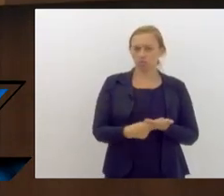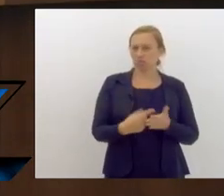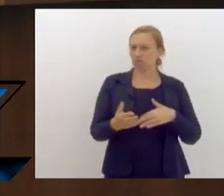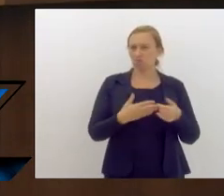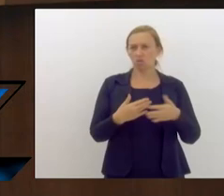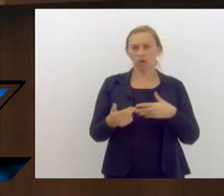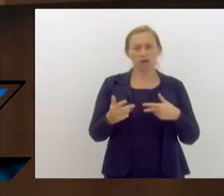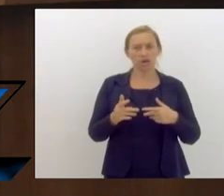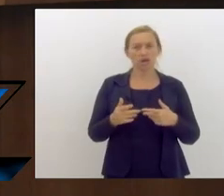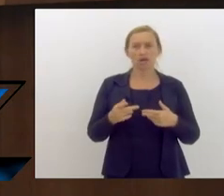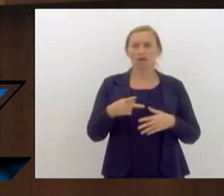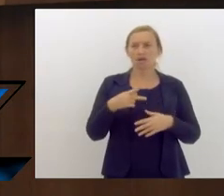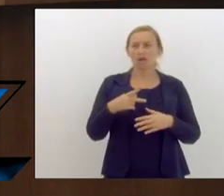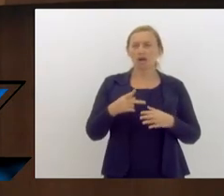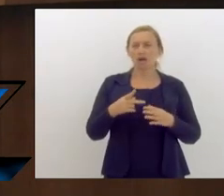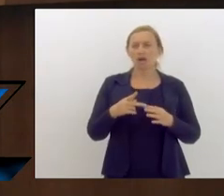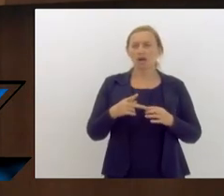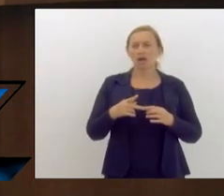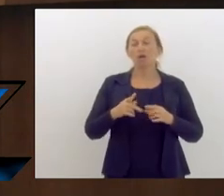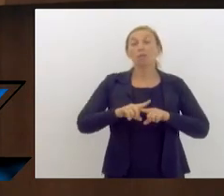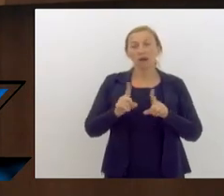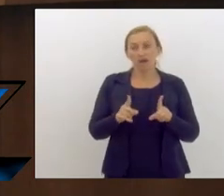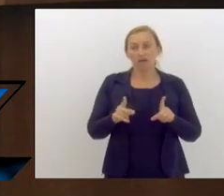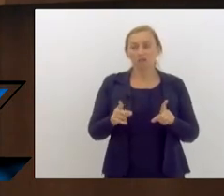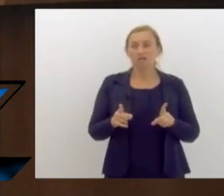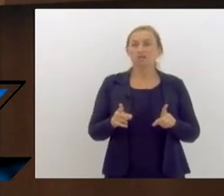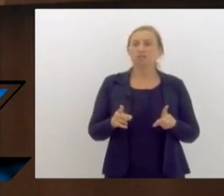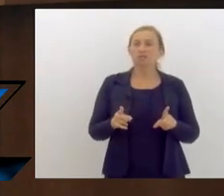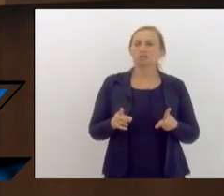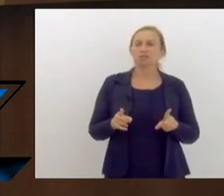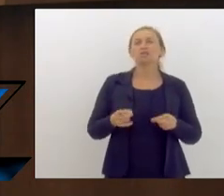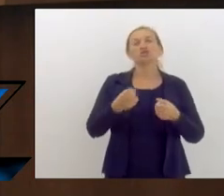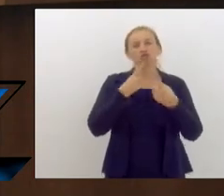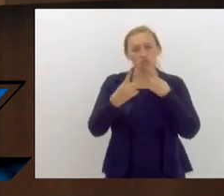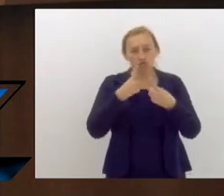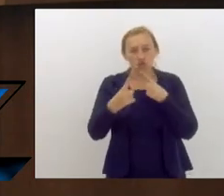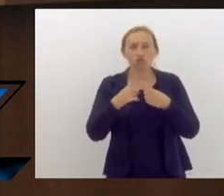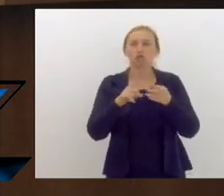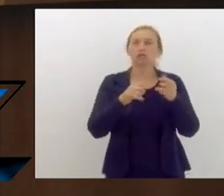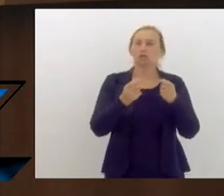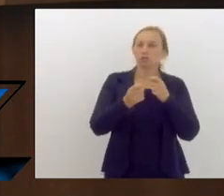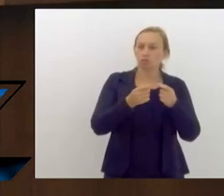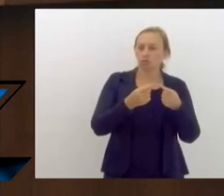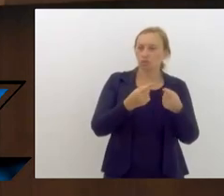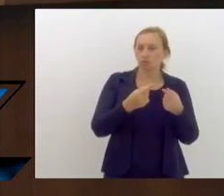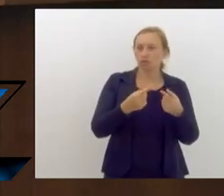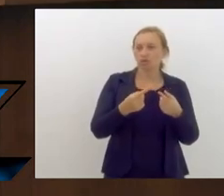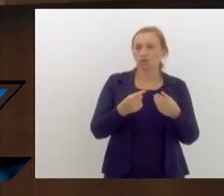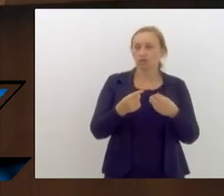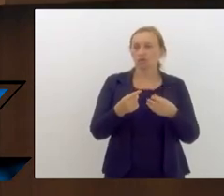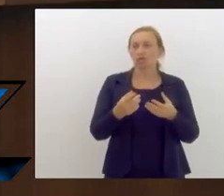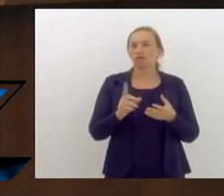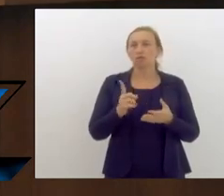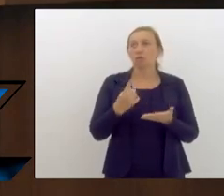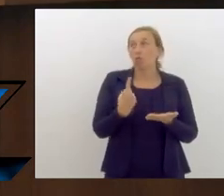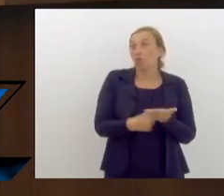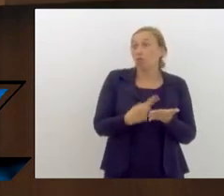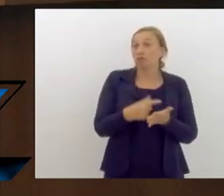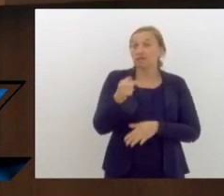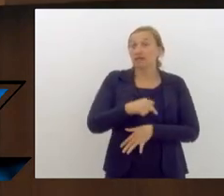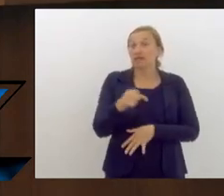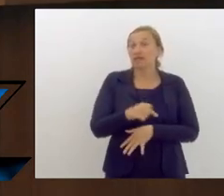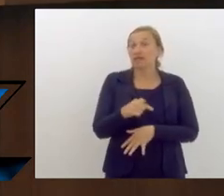que seja o posicionamento mas me comprometo com a possibilidade de rede discutir e realinhar deixando bem claro não é um compromisso aqui